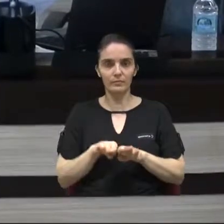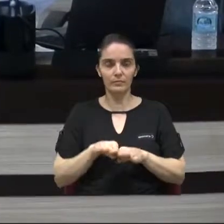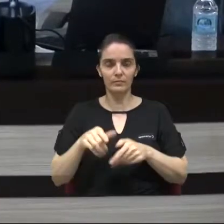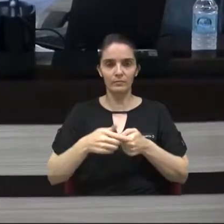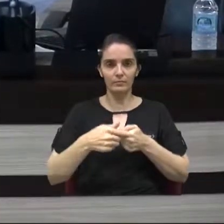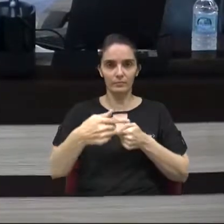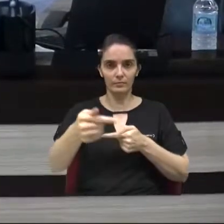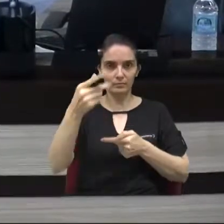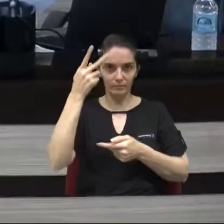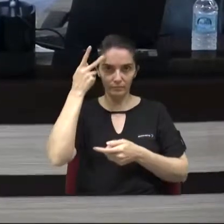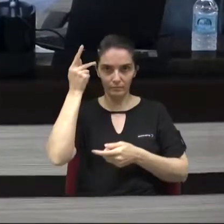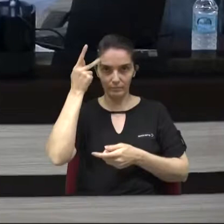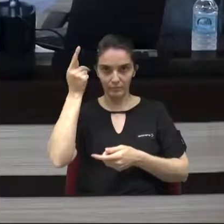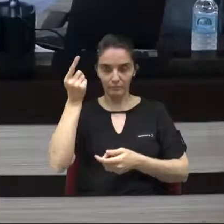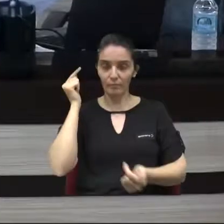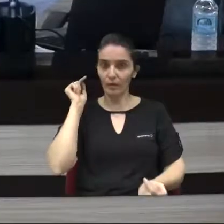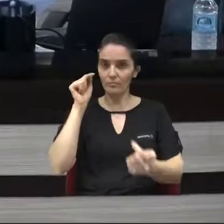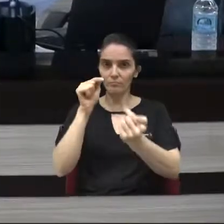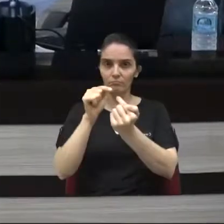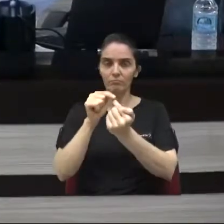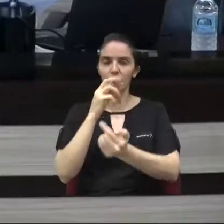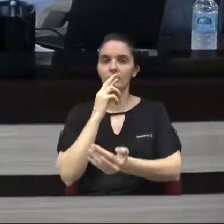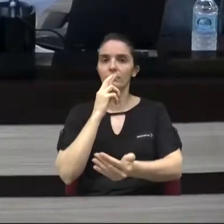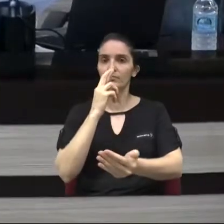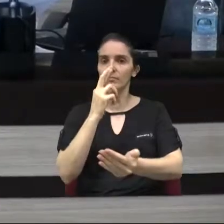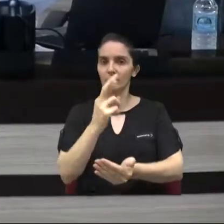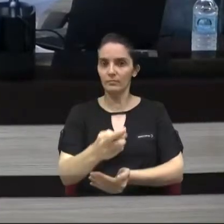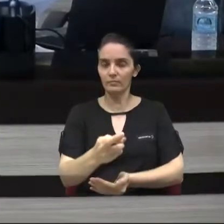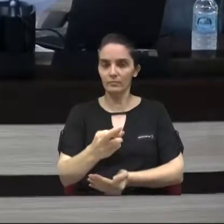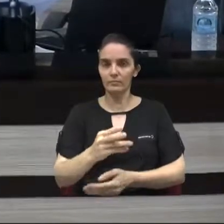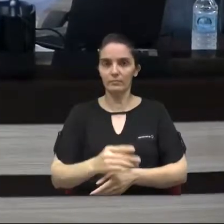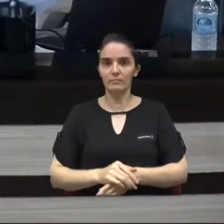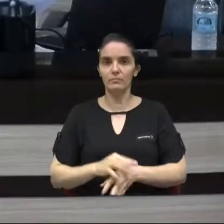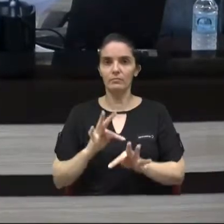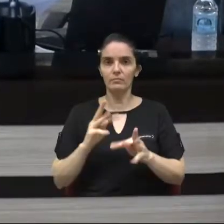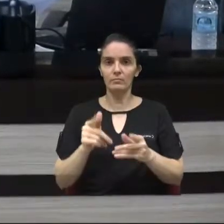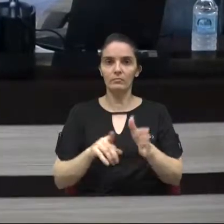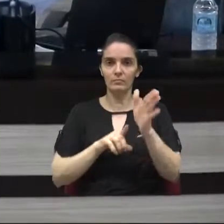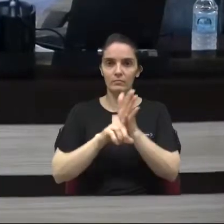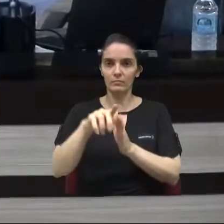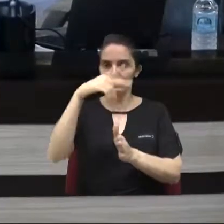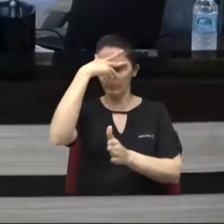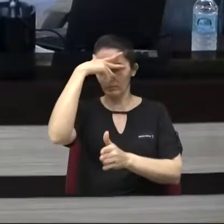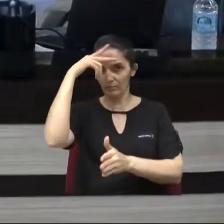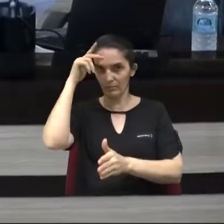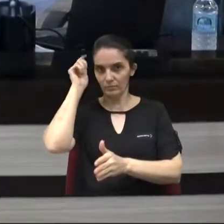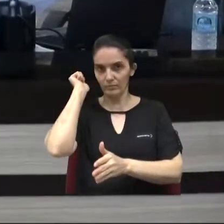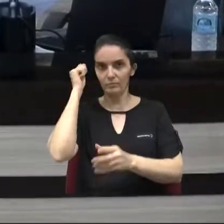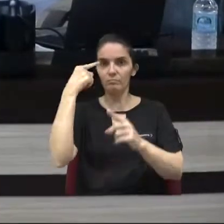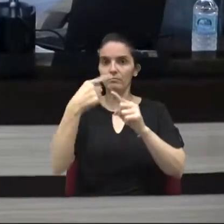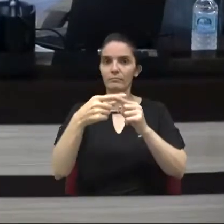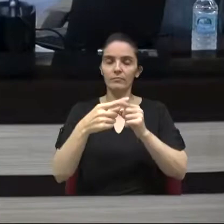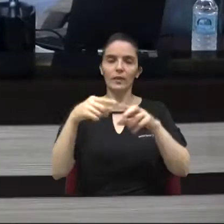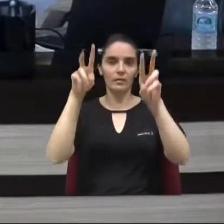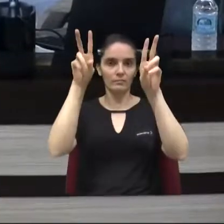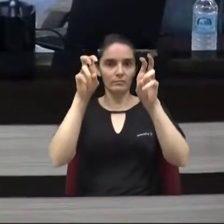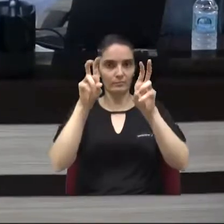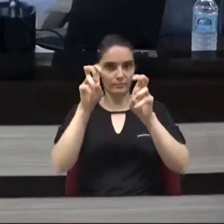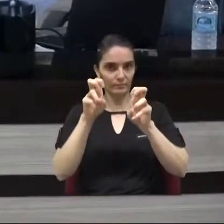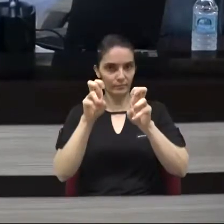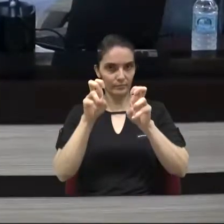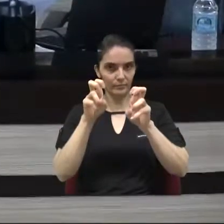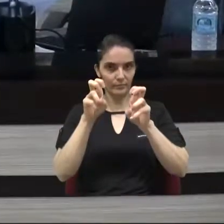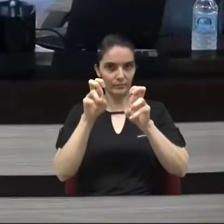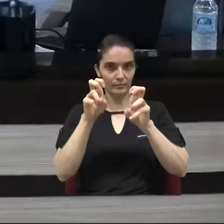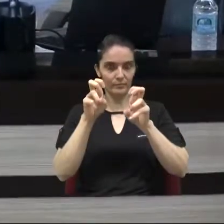prazo regimental, com o objetivo de responder os ofícios abaixo descritos, em virtude dos assuntos constantes